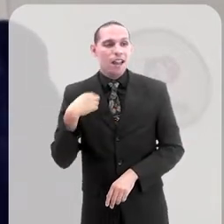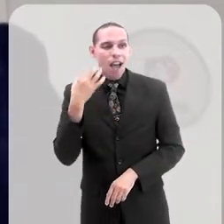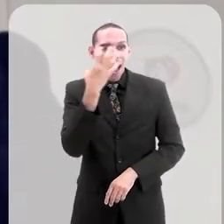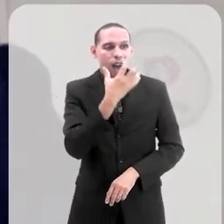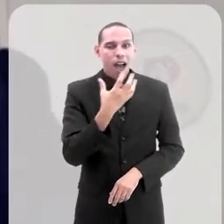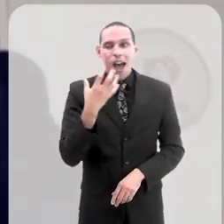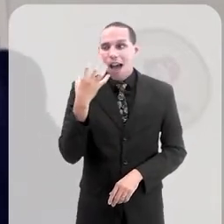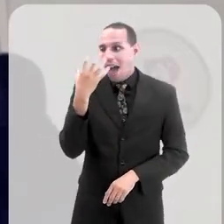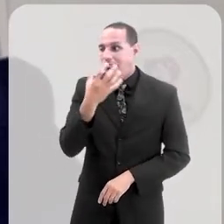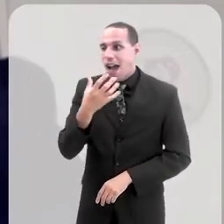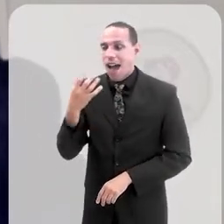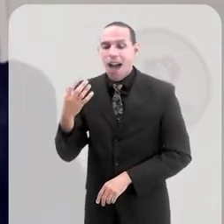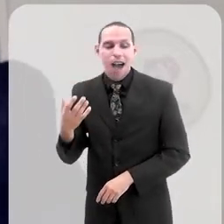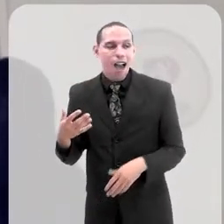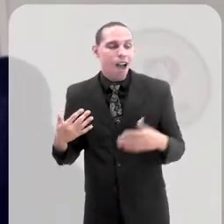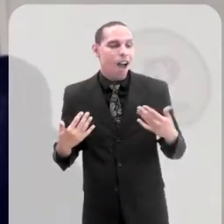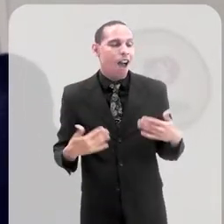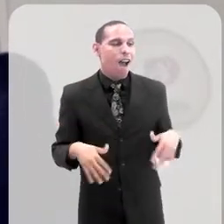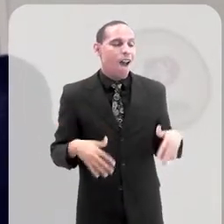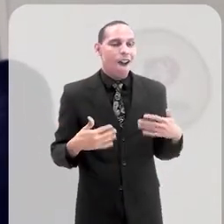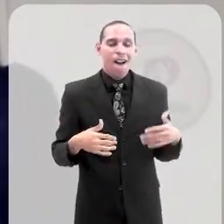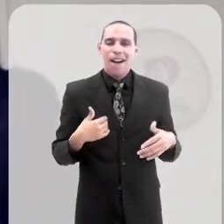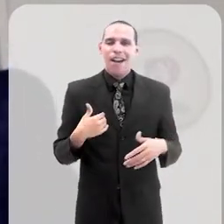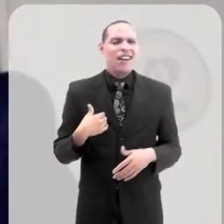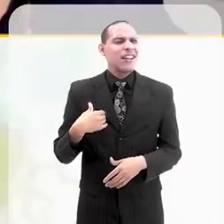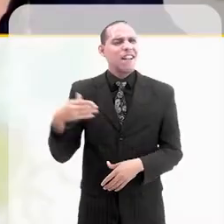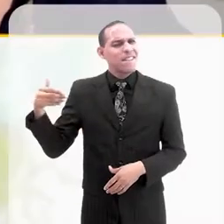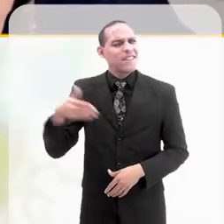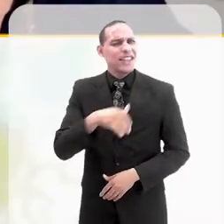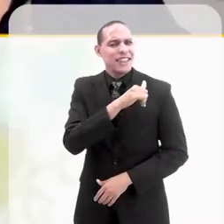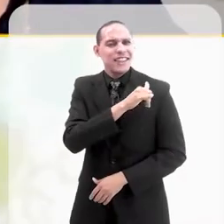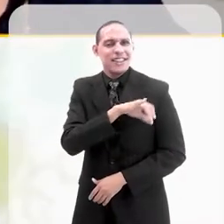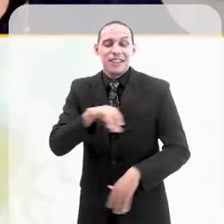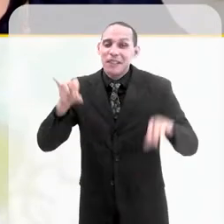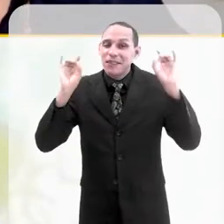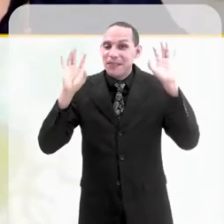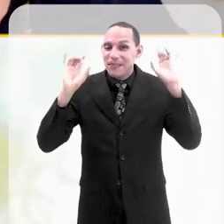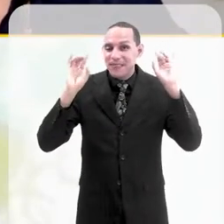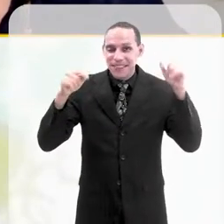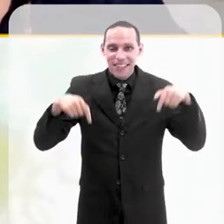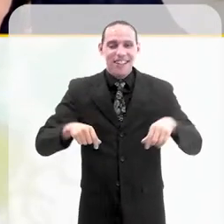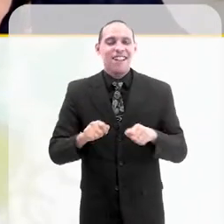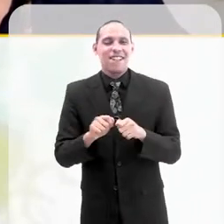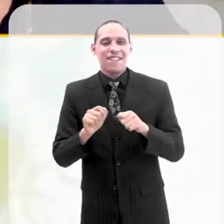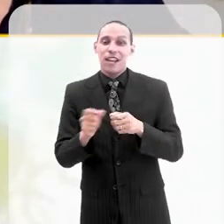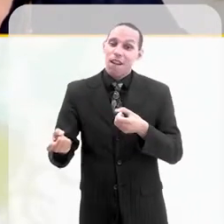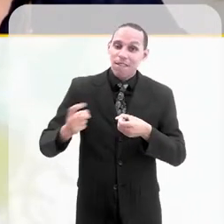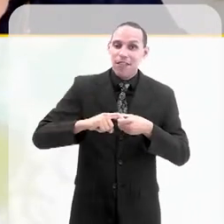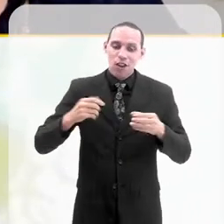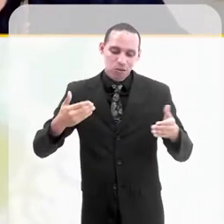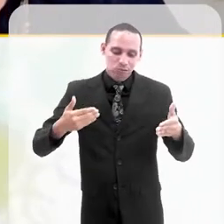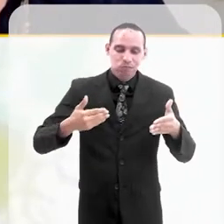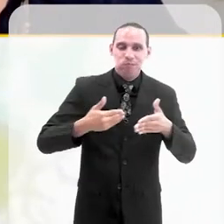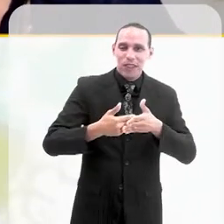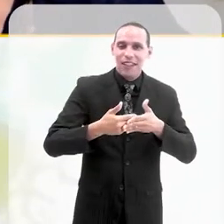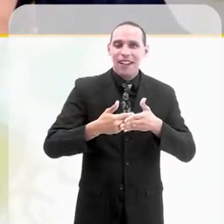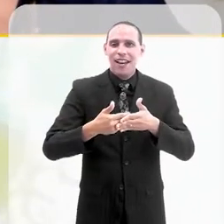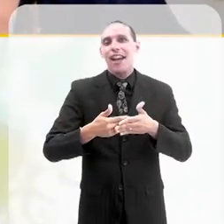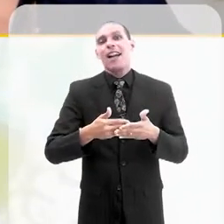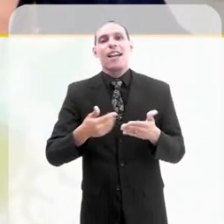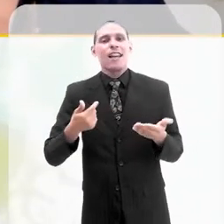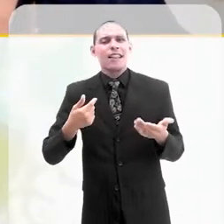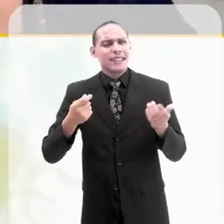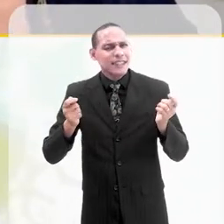aquilo me encantou e eu saí de lá, vim para o Rio, fiz especialização aqui, aí voltei para Ribeirão, quando eu